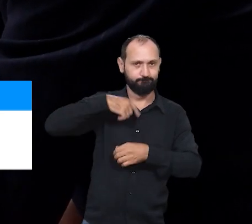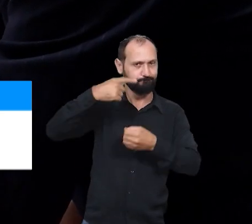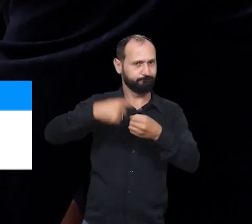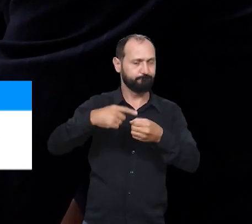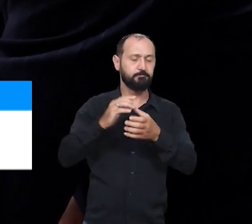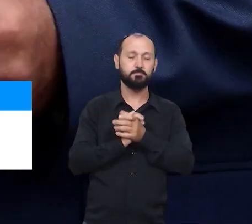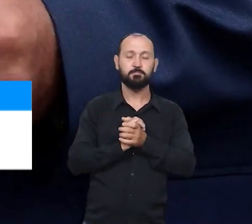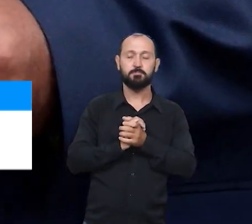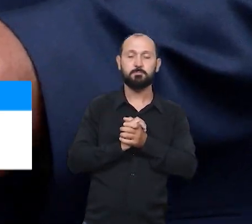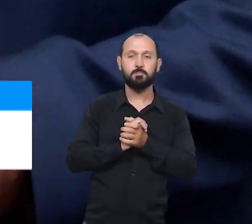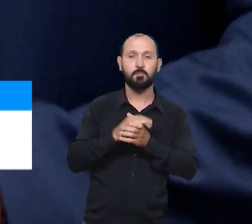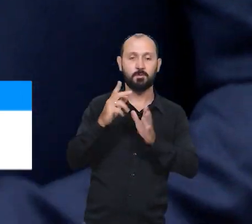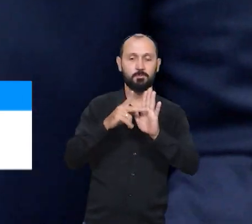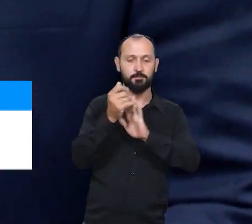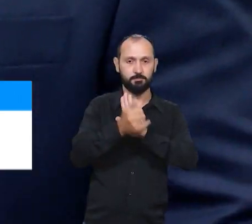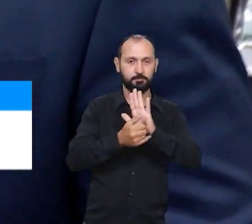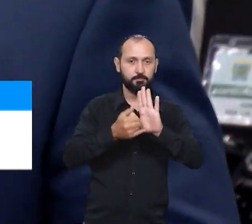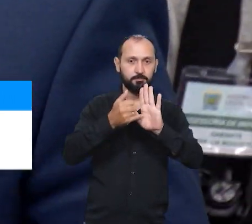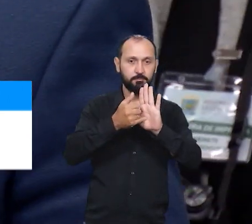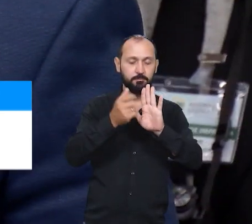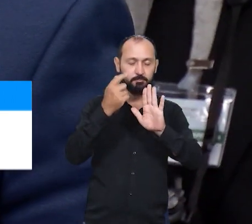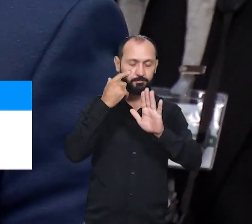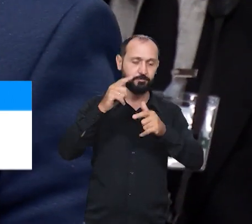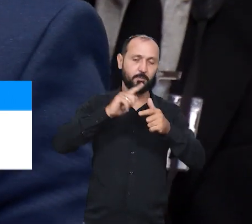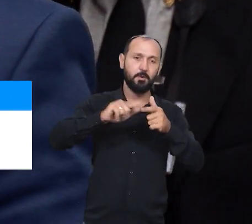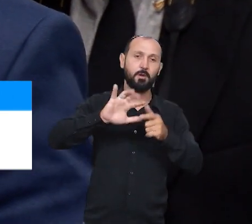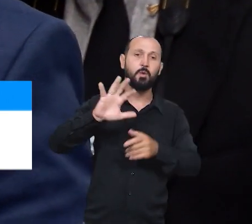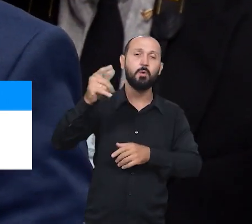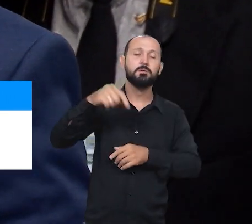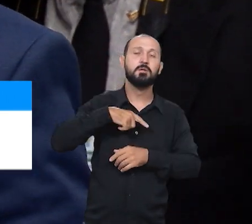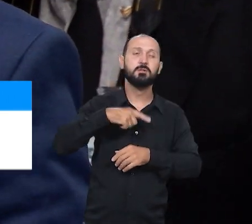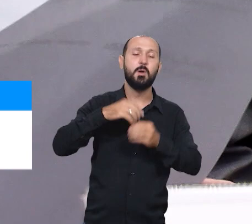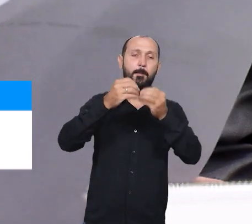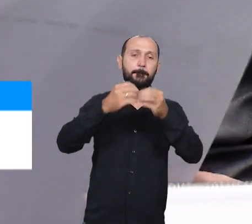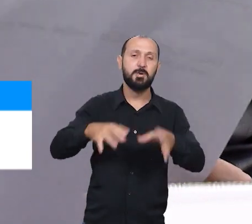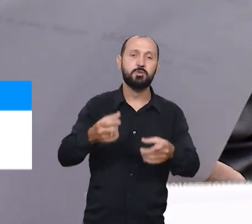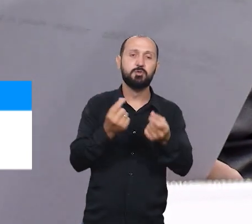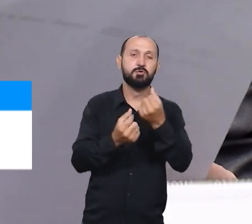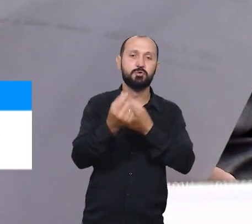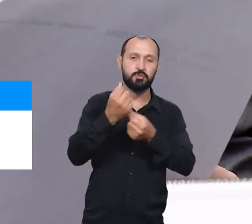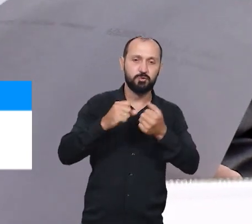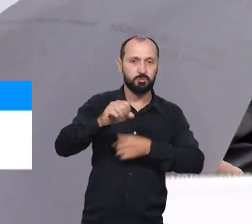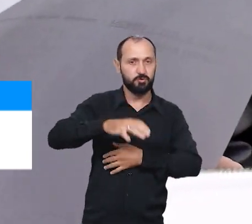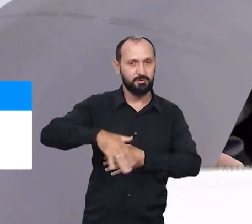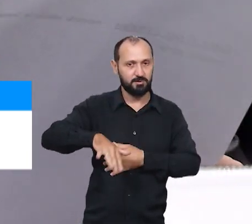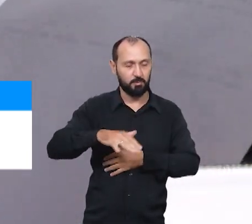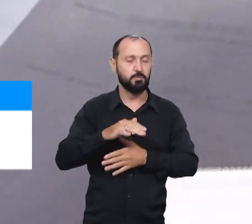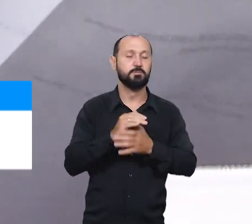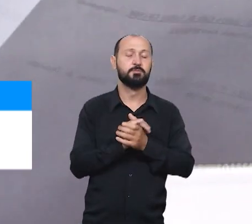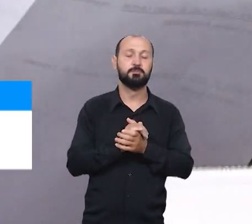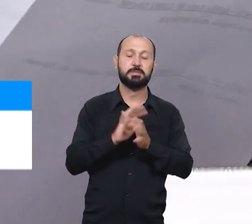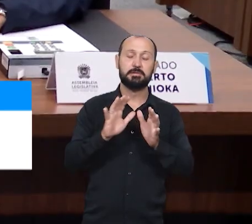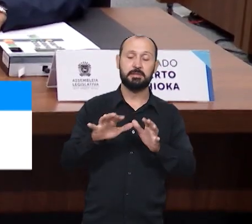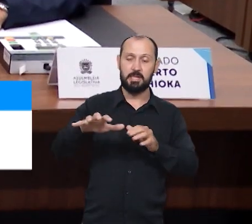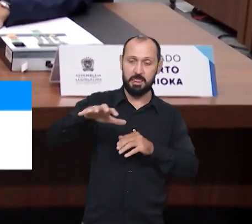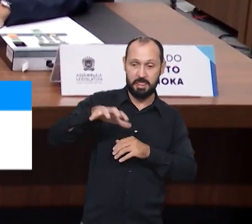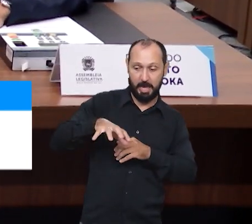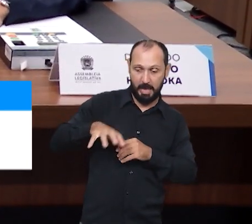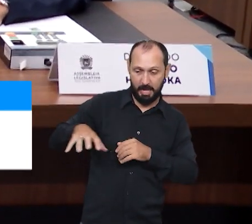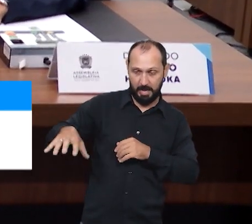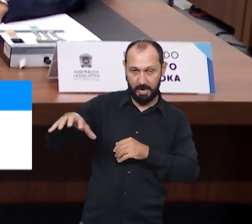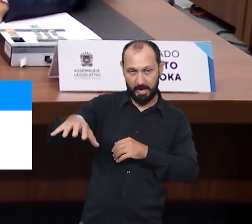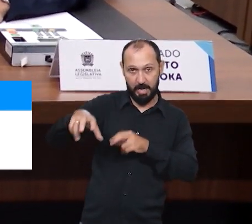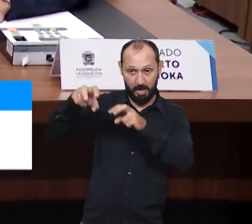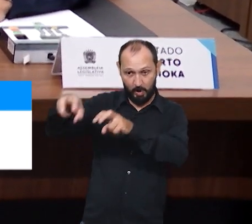da cidade. Segundo o projeto, os danos ocasionaram prejuízos econômicos e sociais, tanto